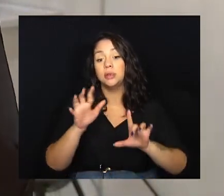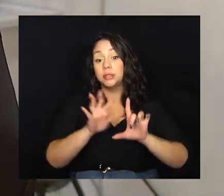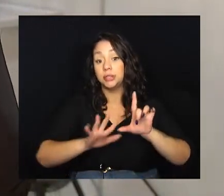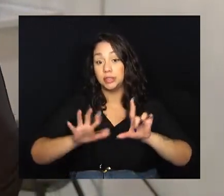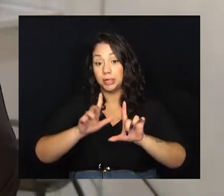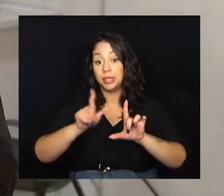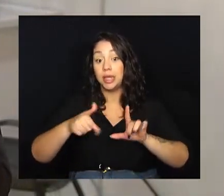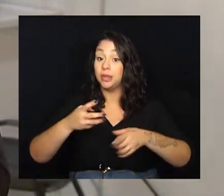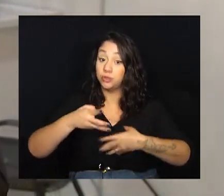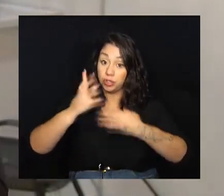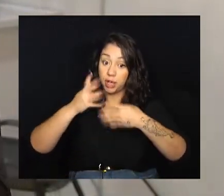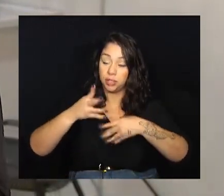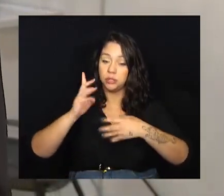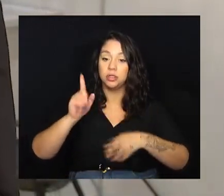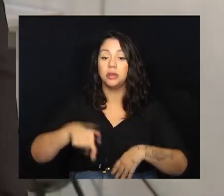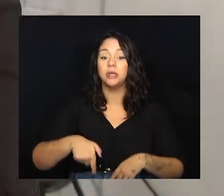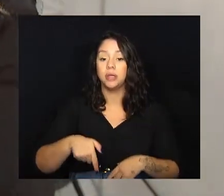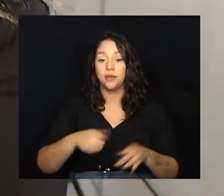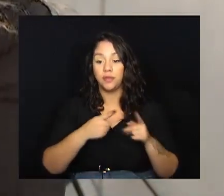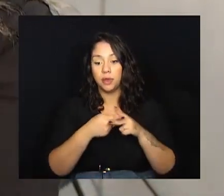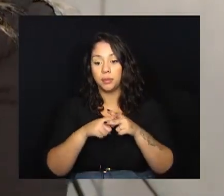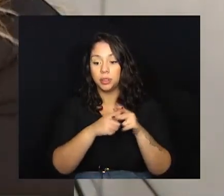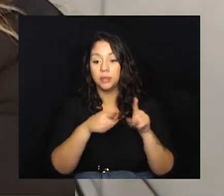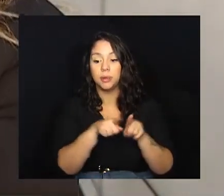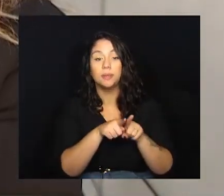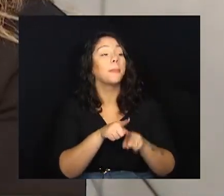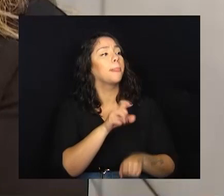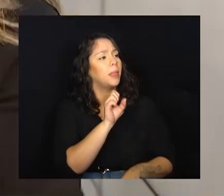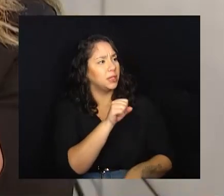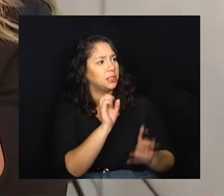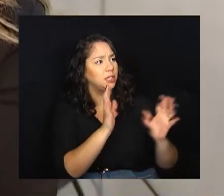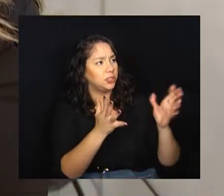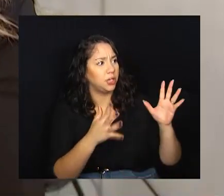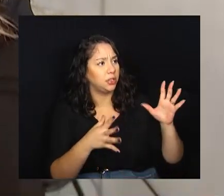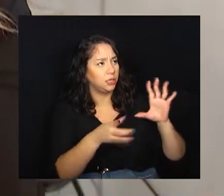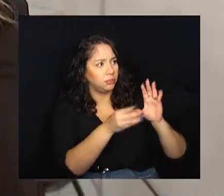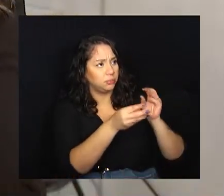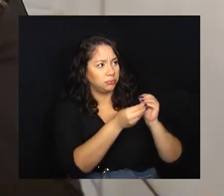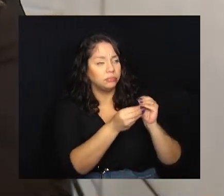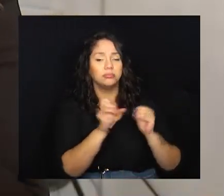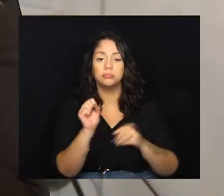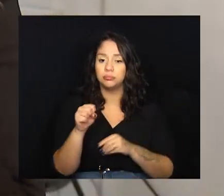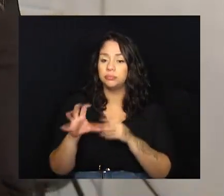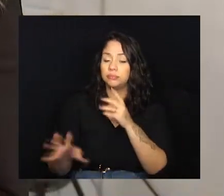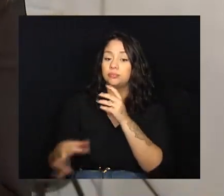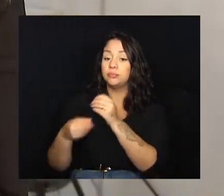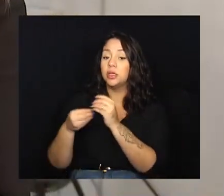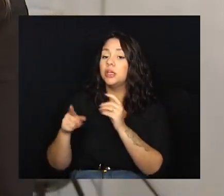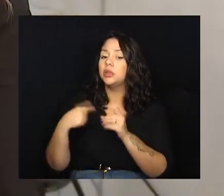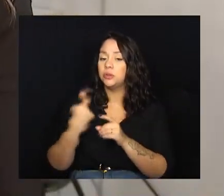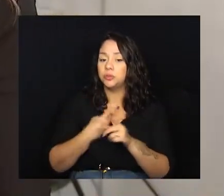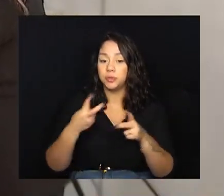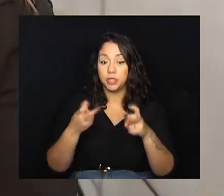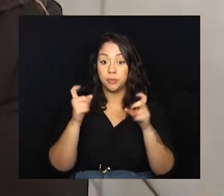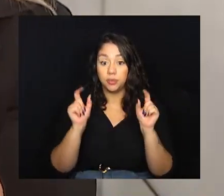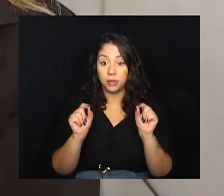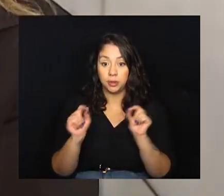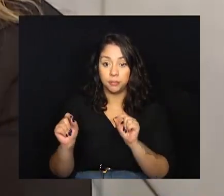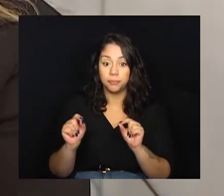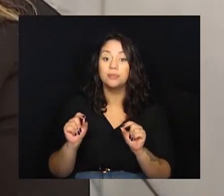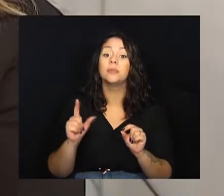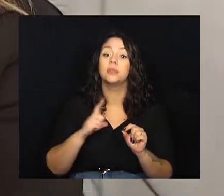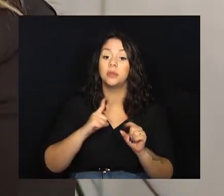do chat tá que é a ferramenta então com isso o que que a gente observa que essa ferramenta